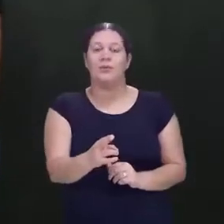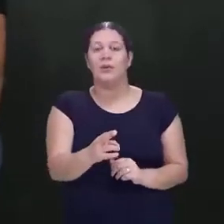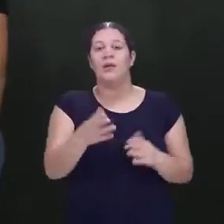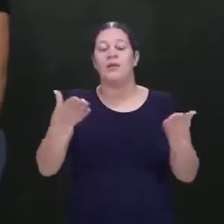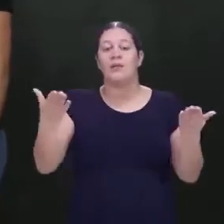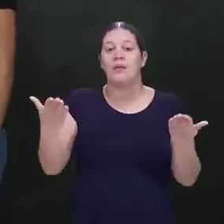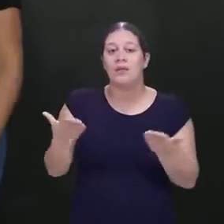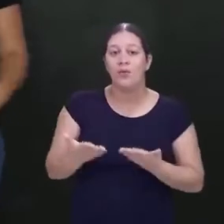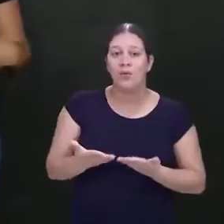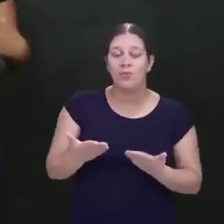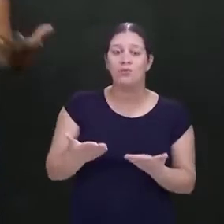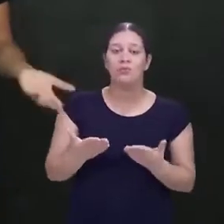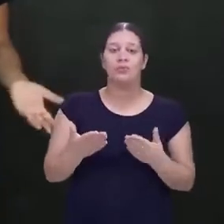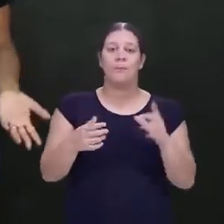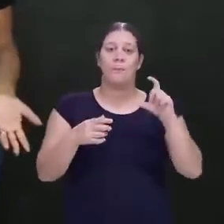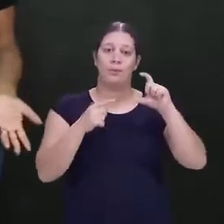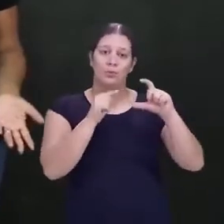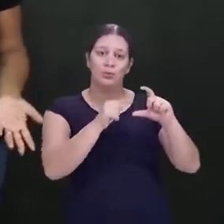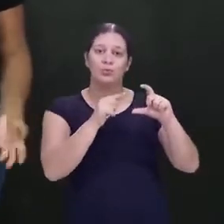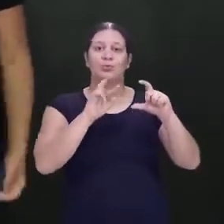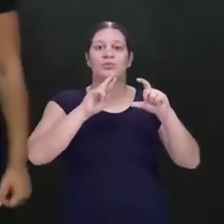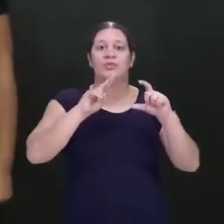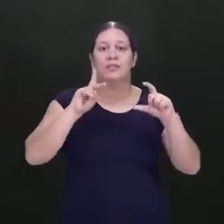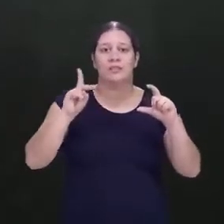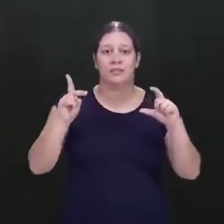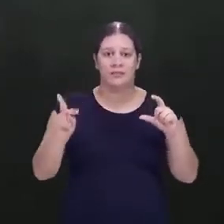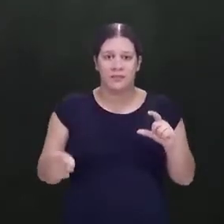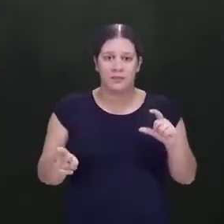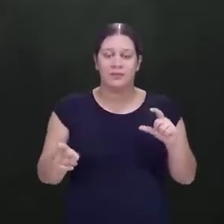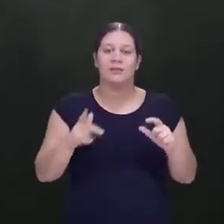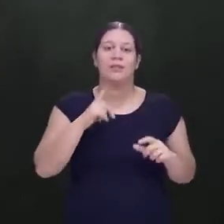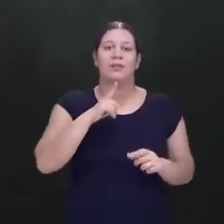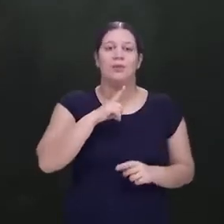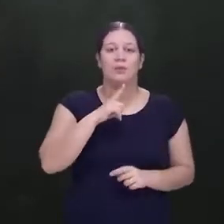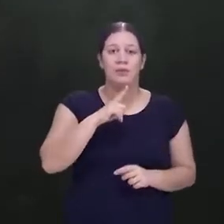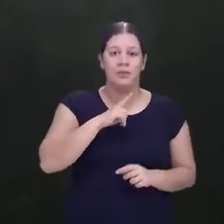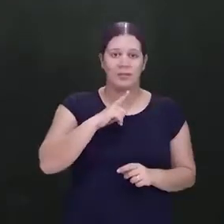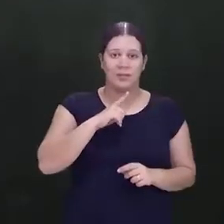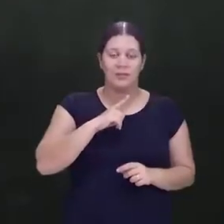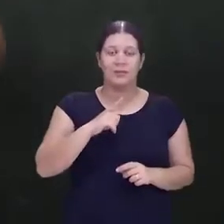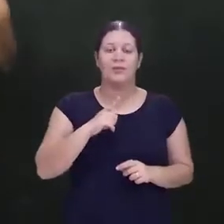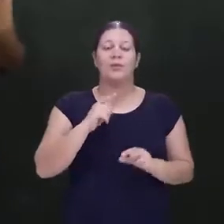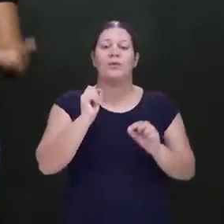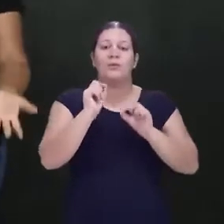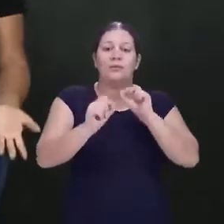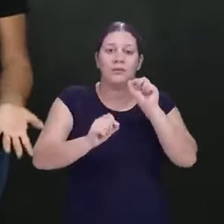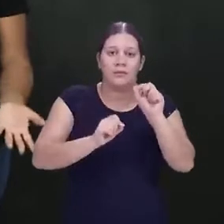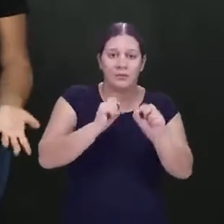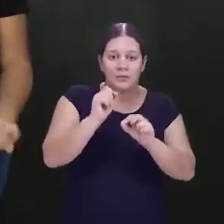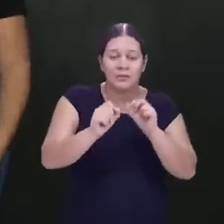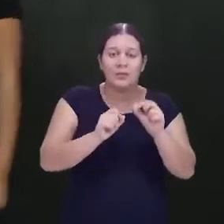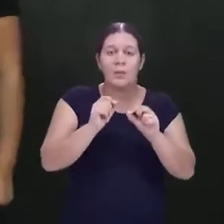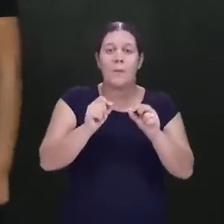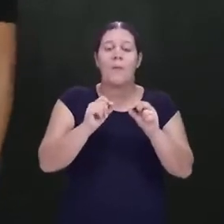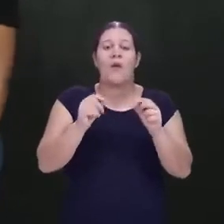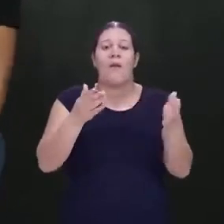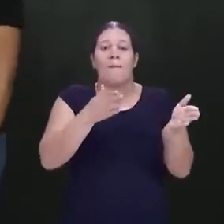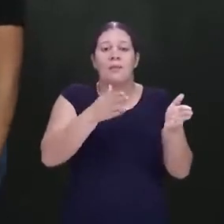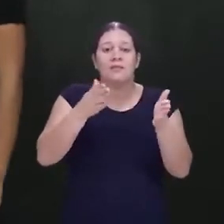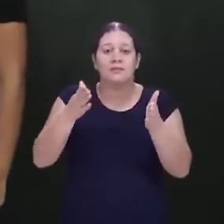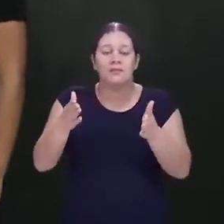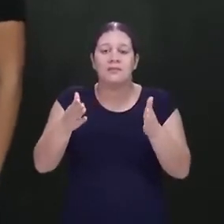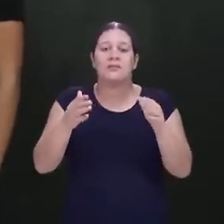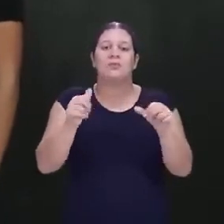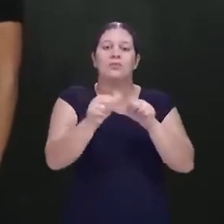rolou a promoção de produtos diferentes. Então, eu tenho os reagentes, são quem vão passar pela transformação, e